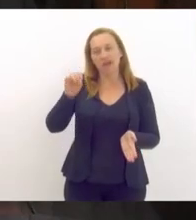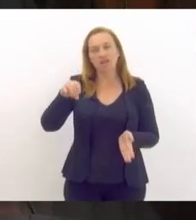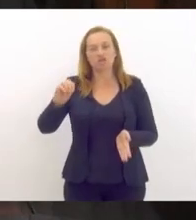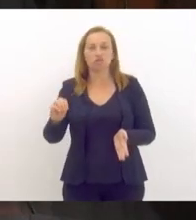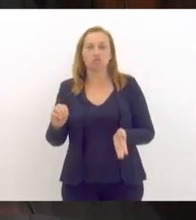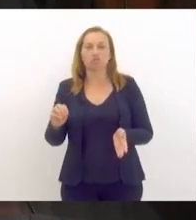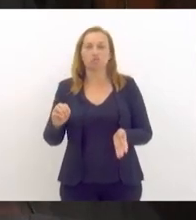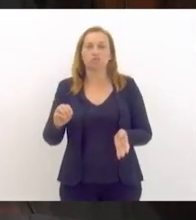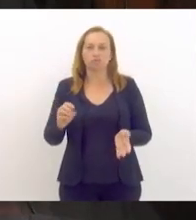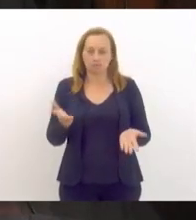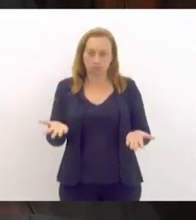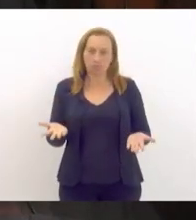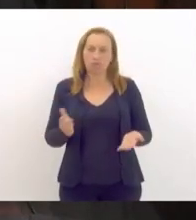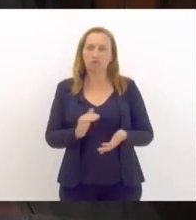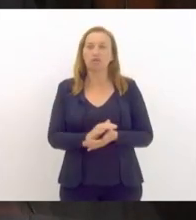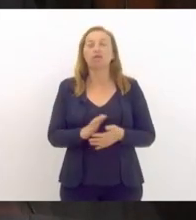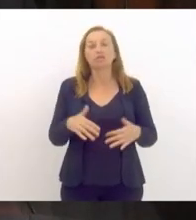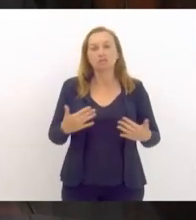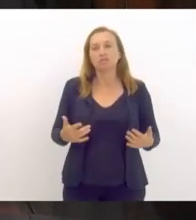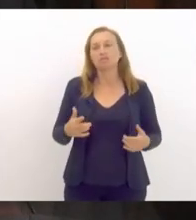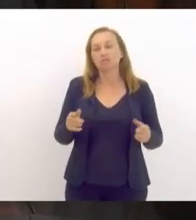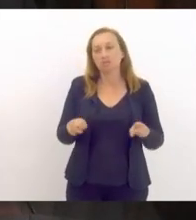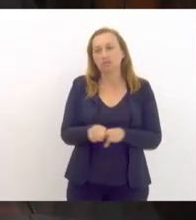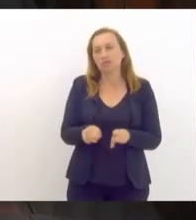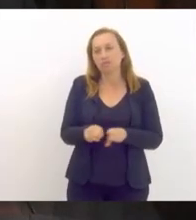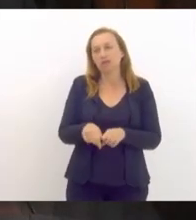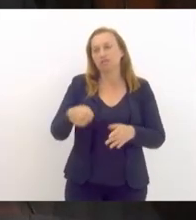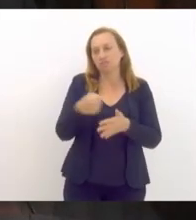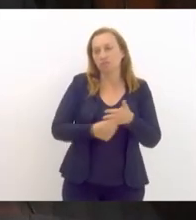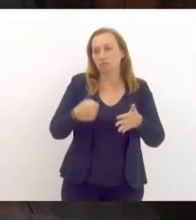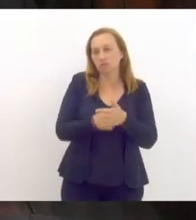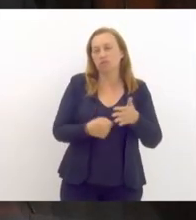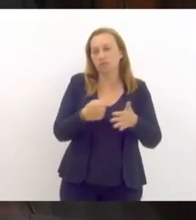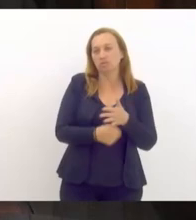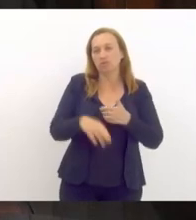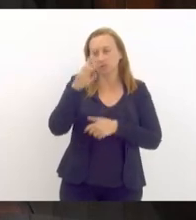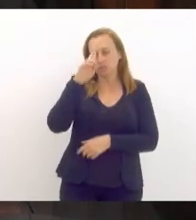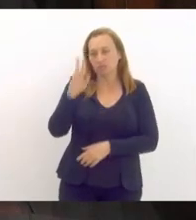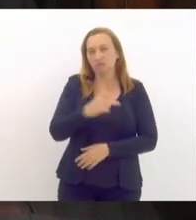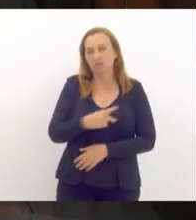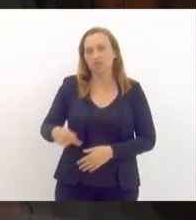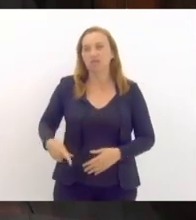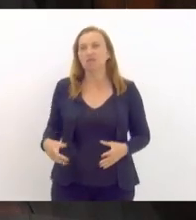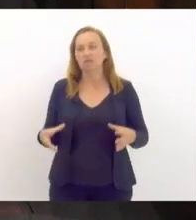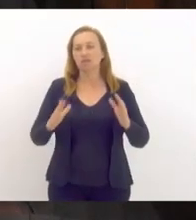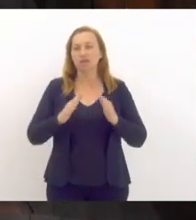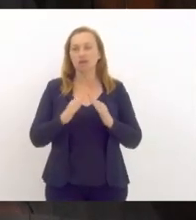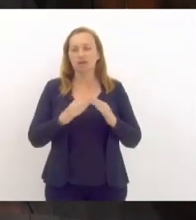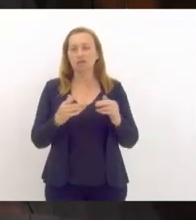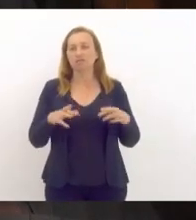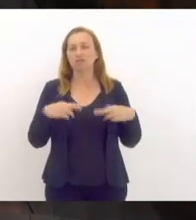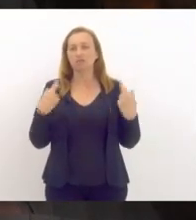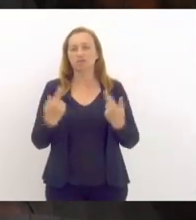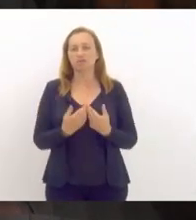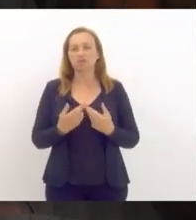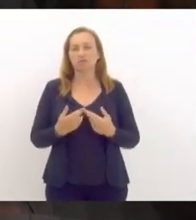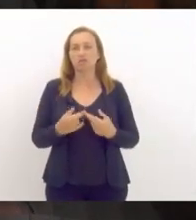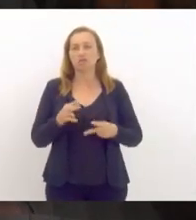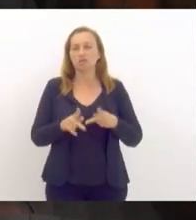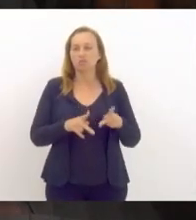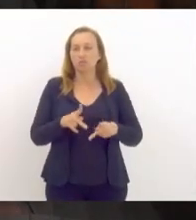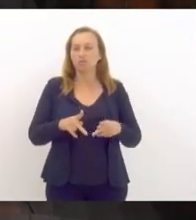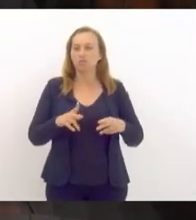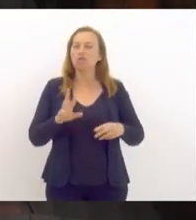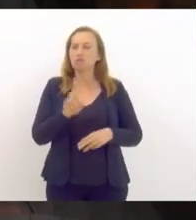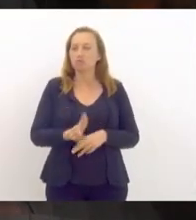pedágio e o valor habitante também estou nessa briga Presidente e a casa tem que se unir em prova da população que usa